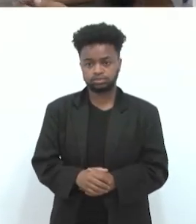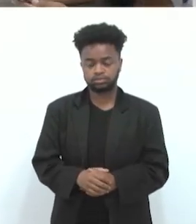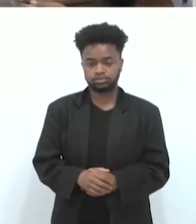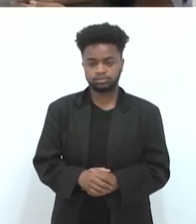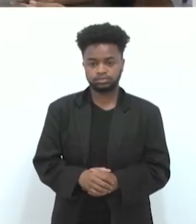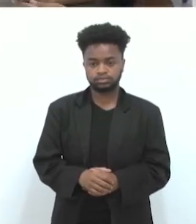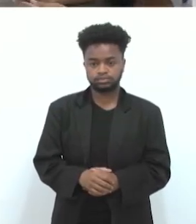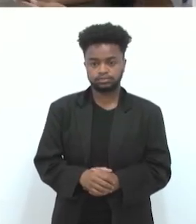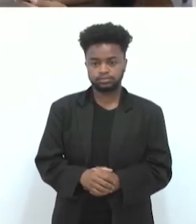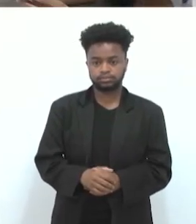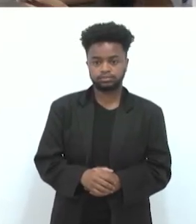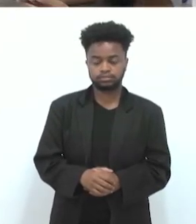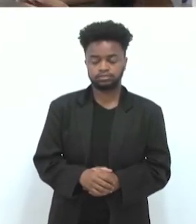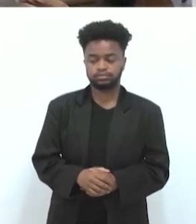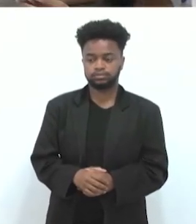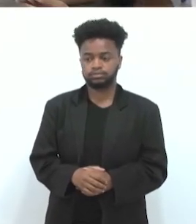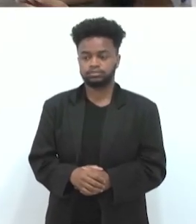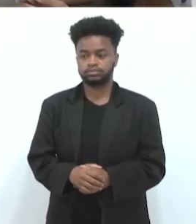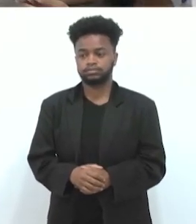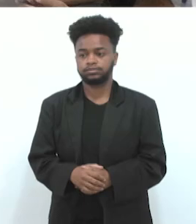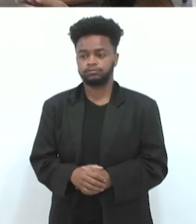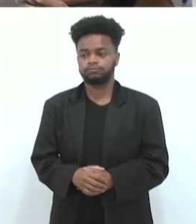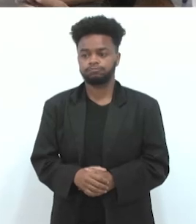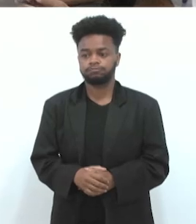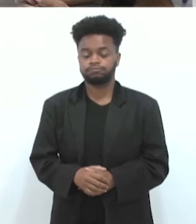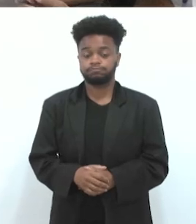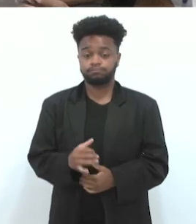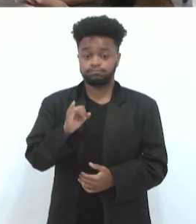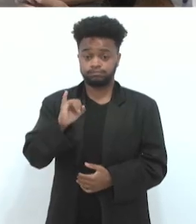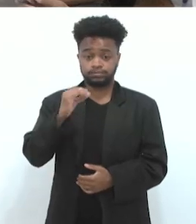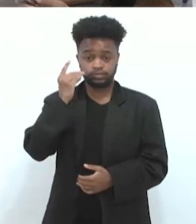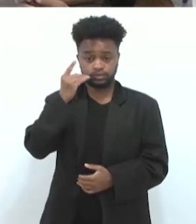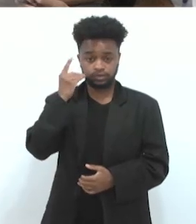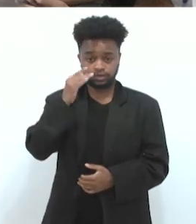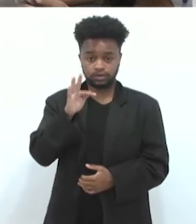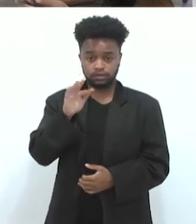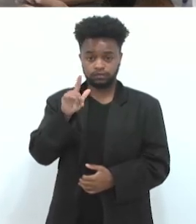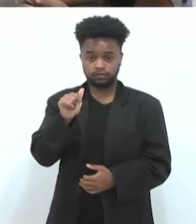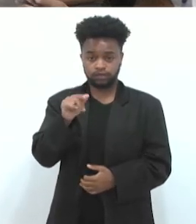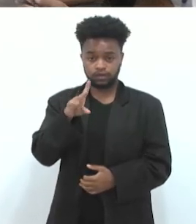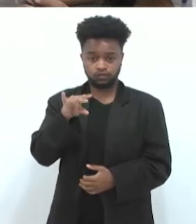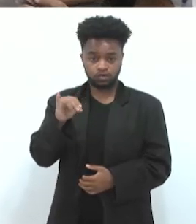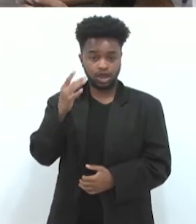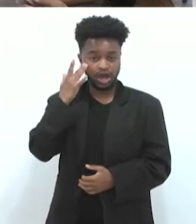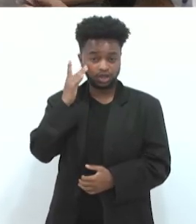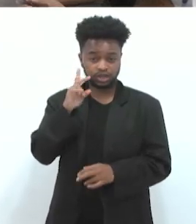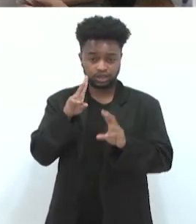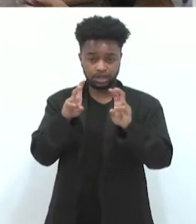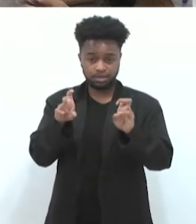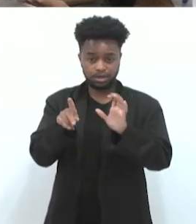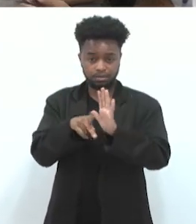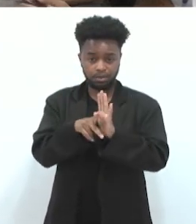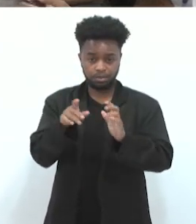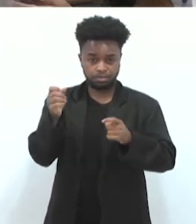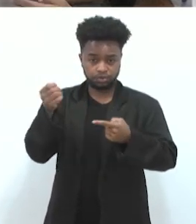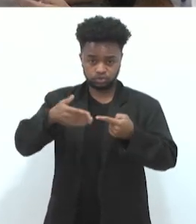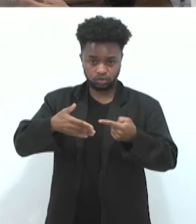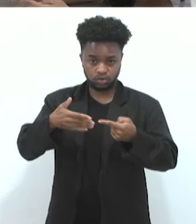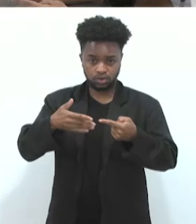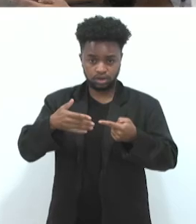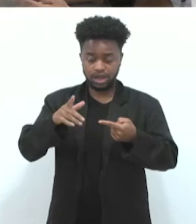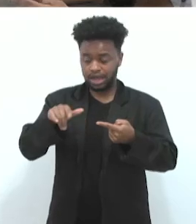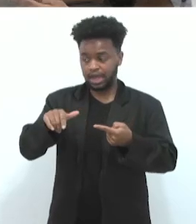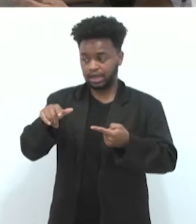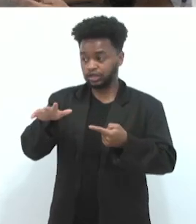Independente do deputado Serafini achar que esse tema é do PSOL, esse tema é do parlamento. Eu não falei isso,